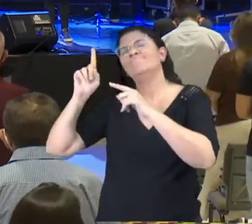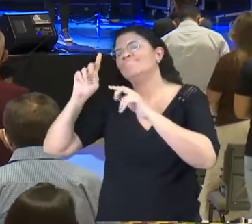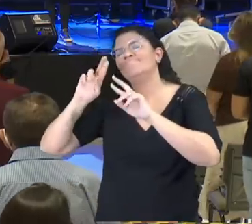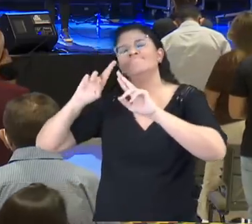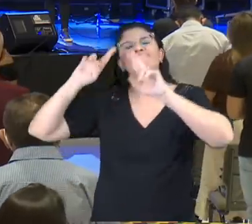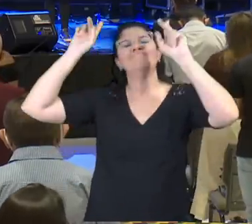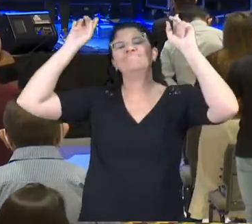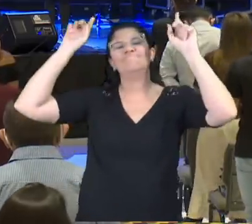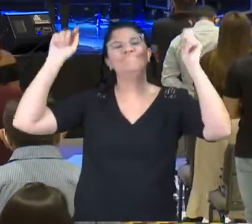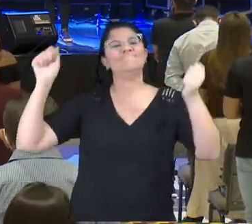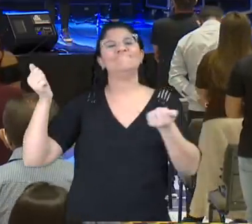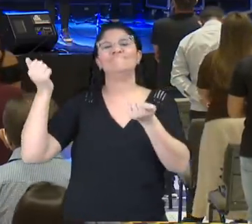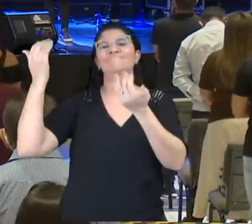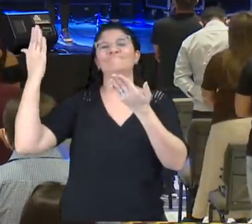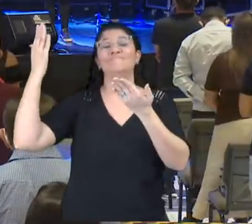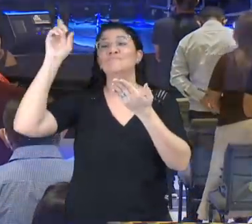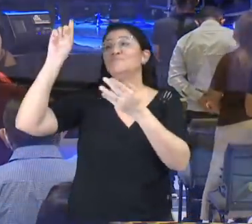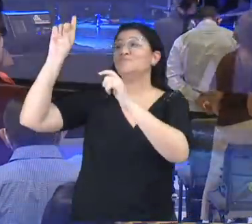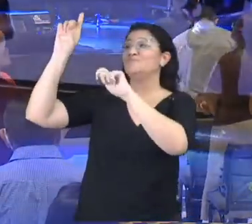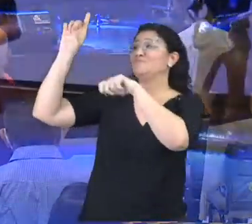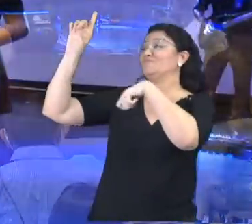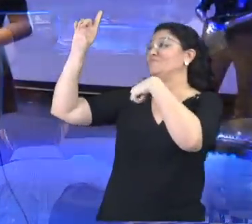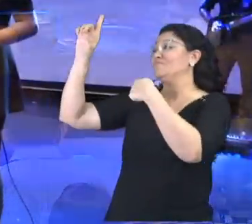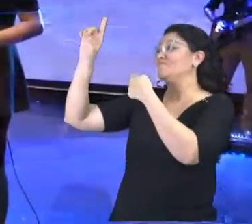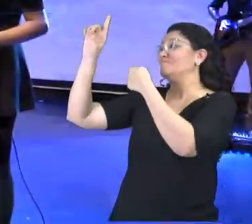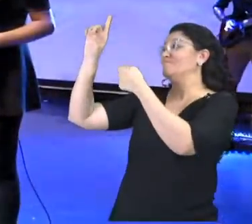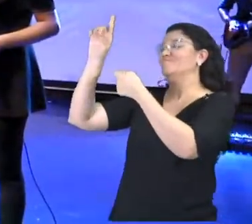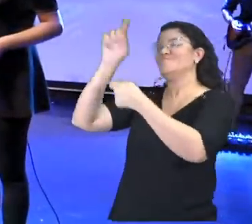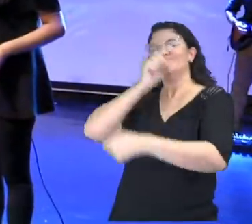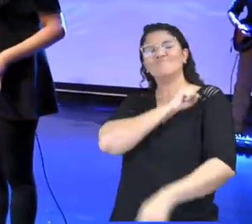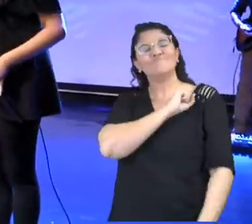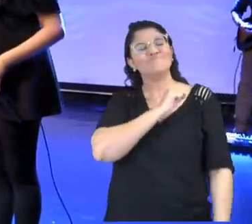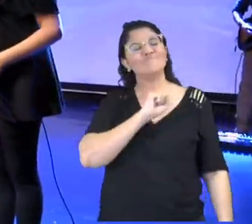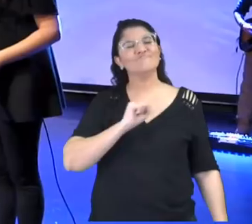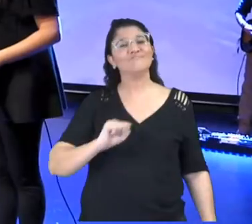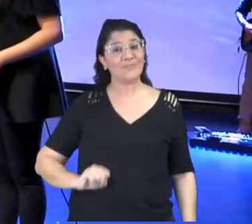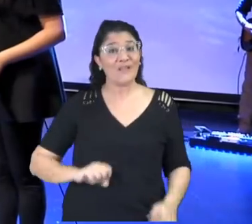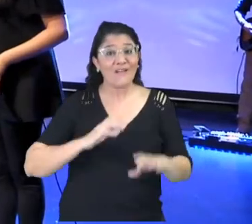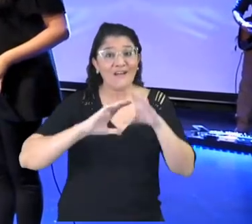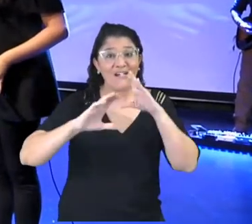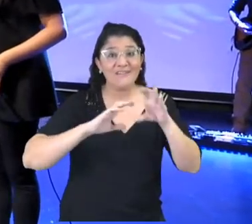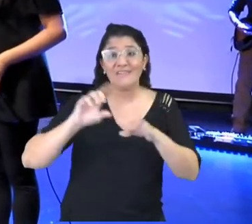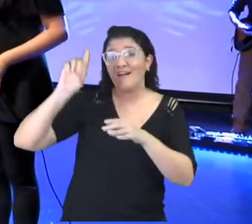Ele é o Senhor. Canta, igreja.